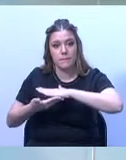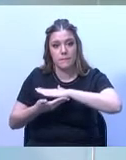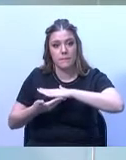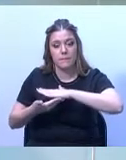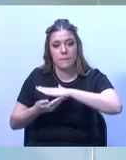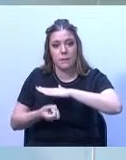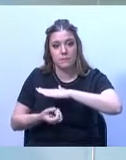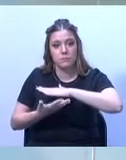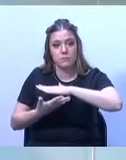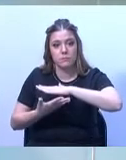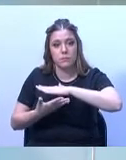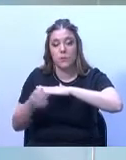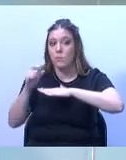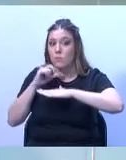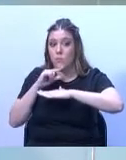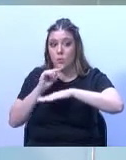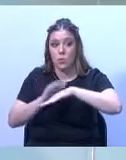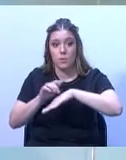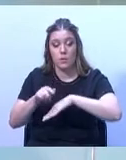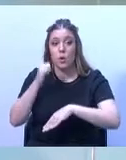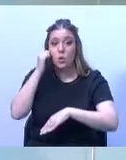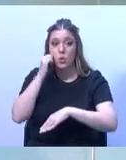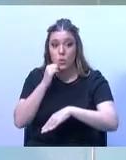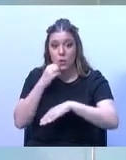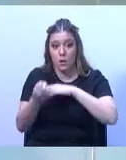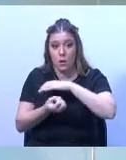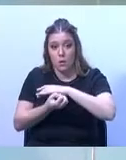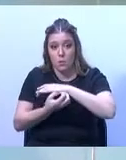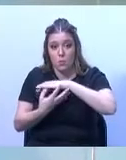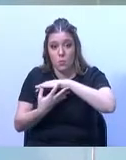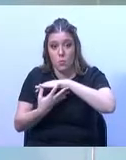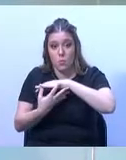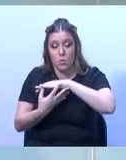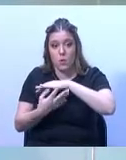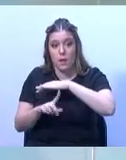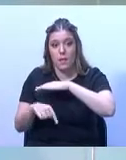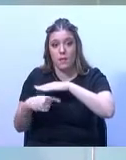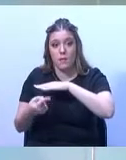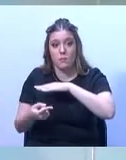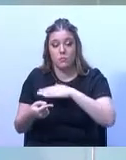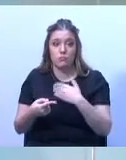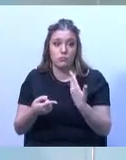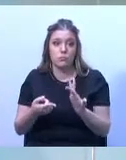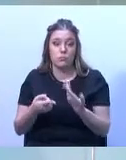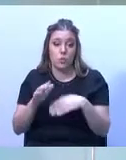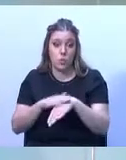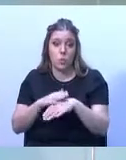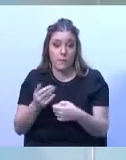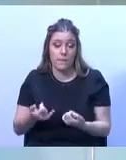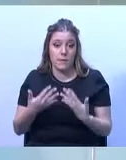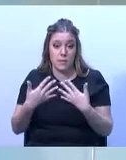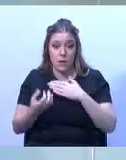possa inflamar. Isso é que provoca a dor. Inflama, depois, por uma ordem do processo inflamatório do